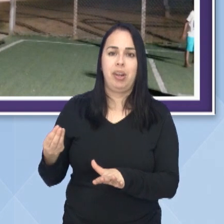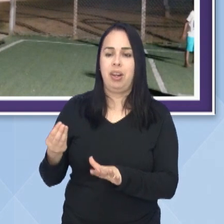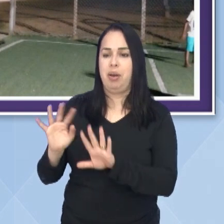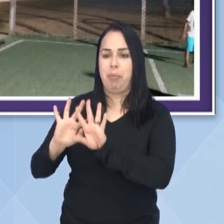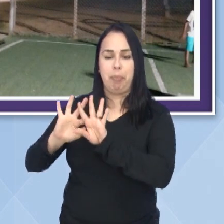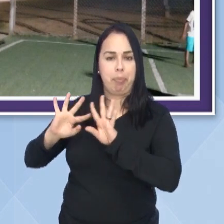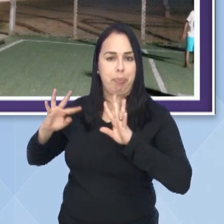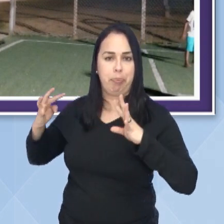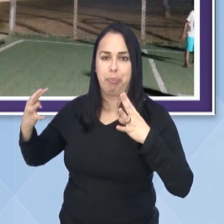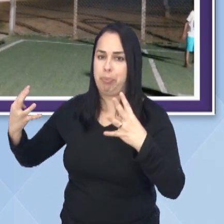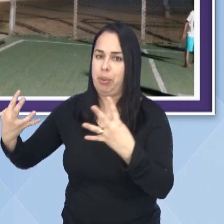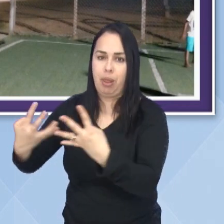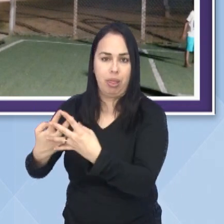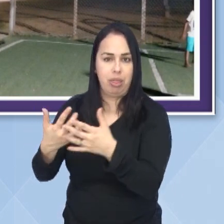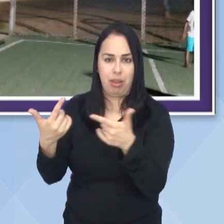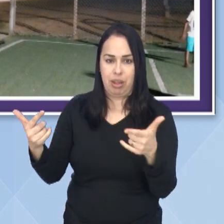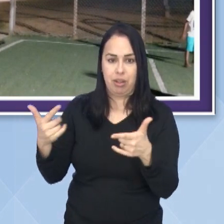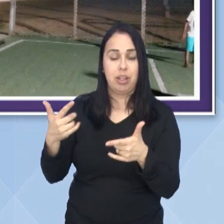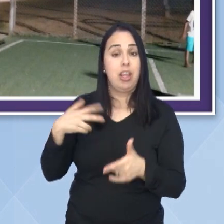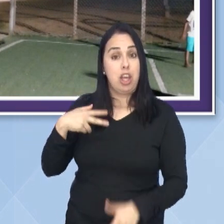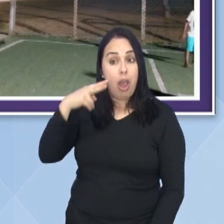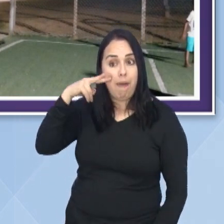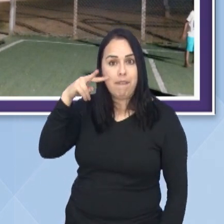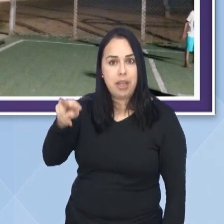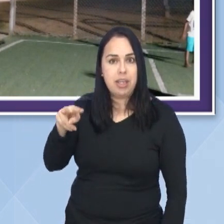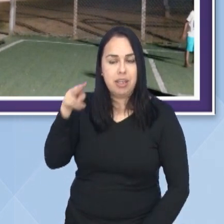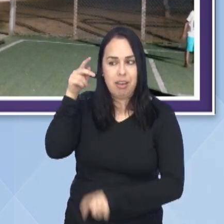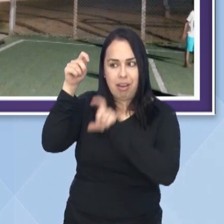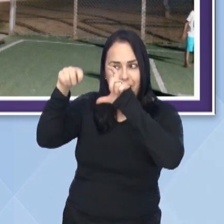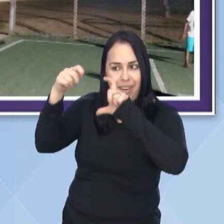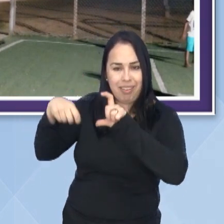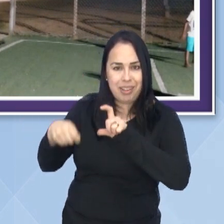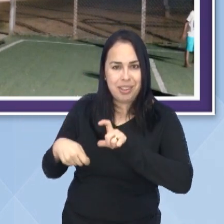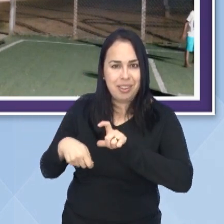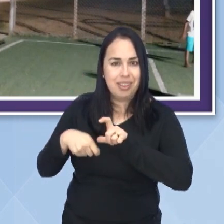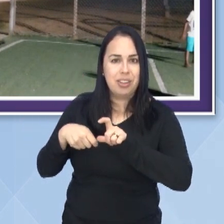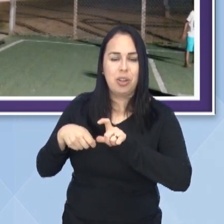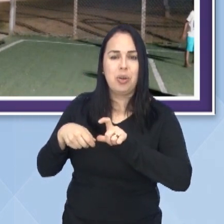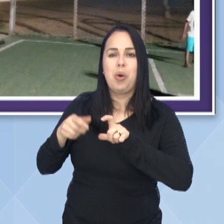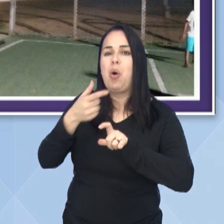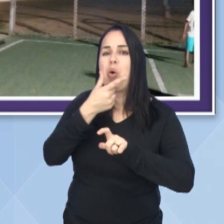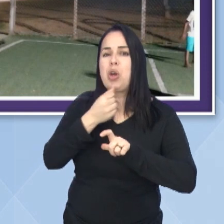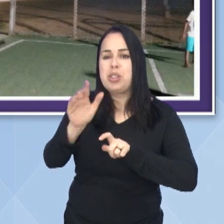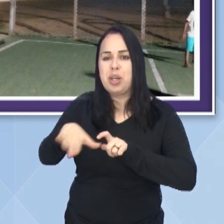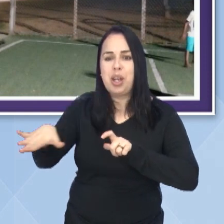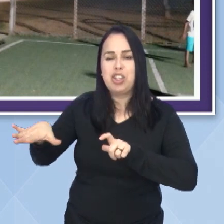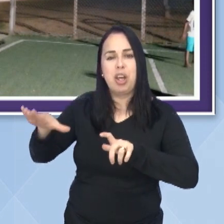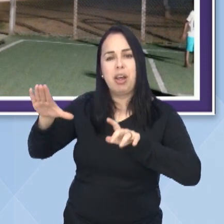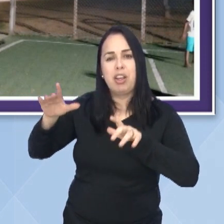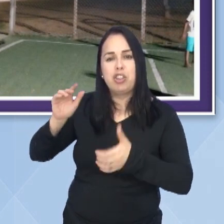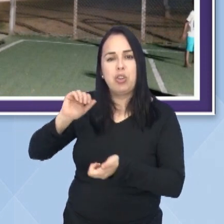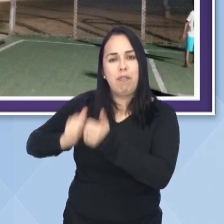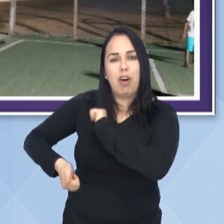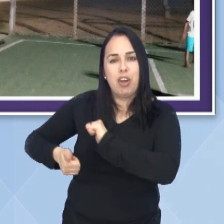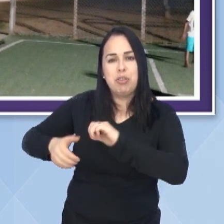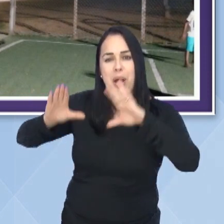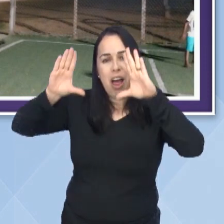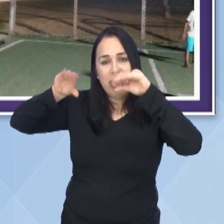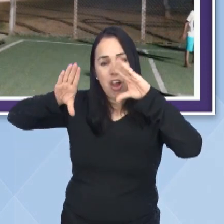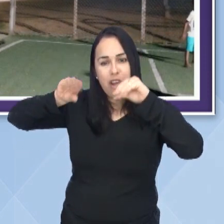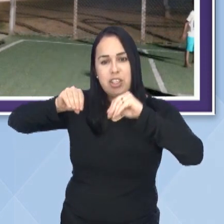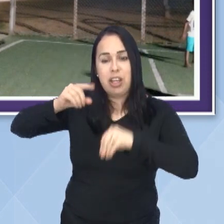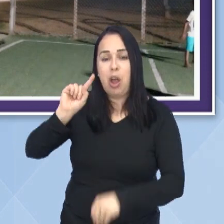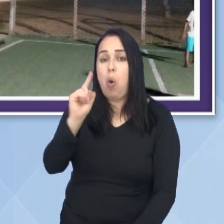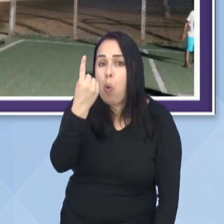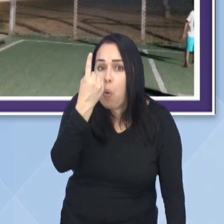rede de proteção. Eu estava lá e consegui gravar os meninos jogando à noite. Olha lá, ó. Olha que escuro. Tem uma luz